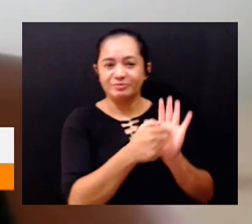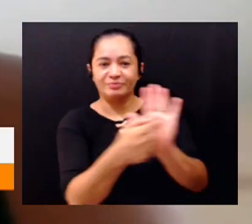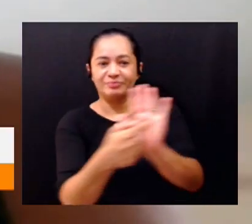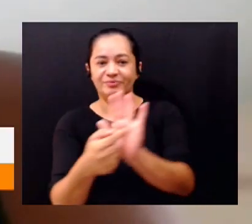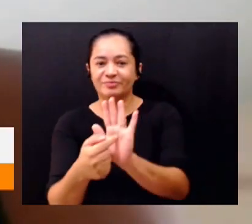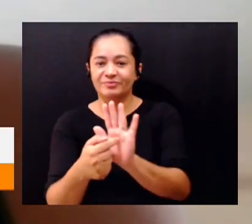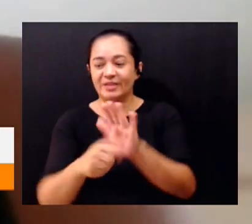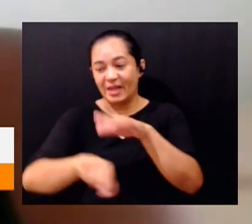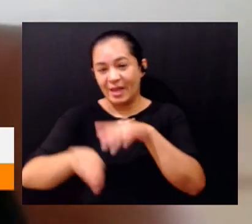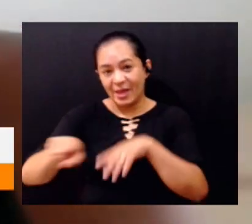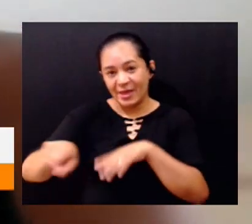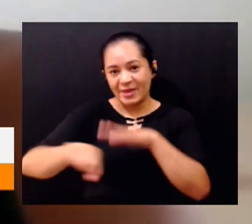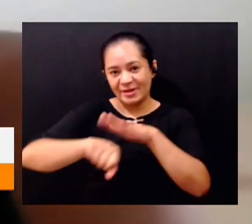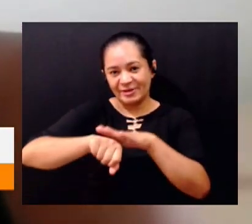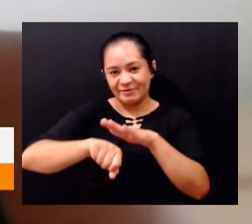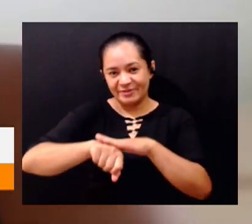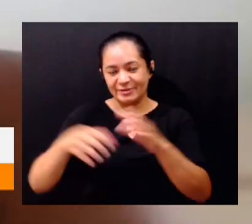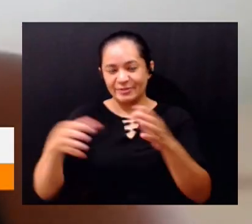Eli Barbosa.